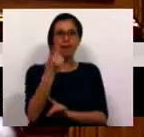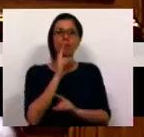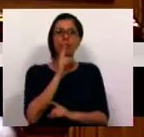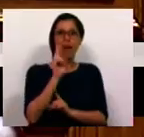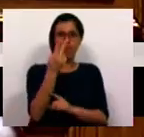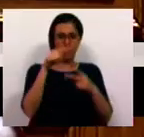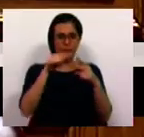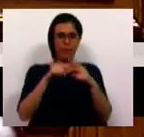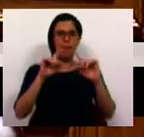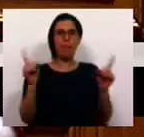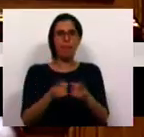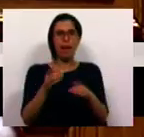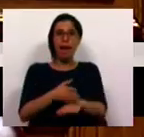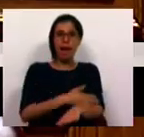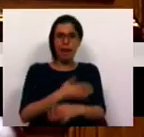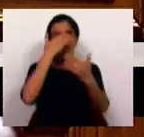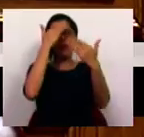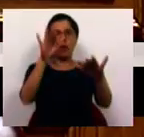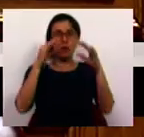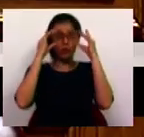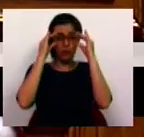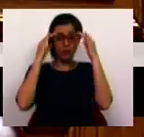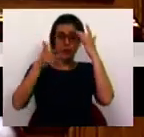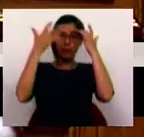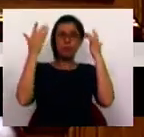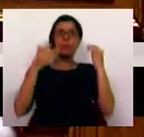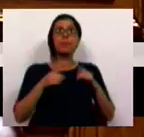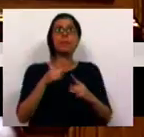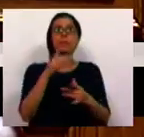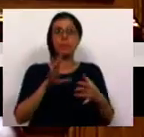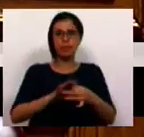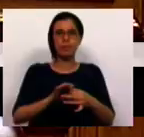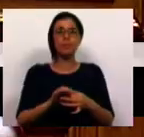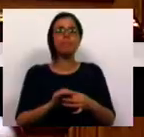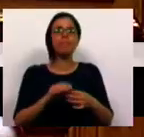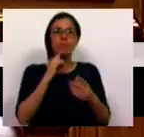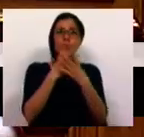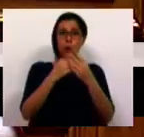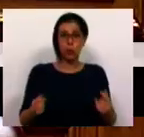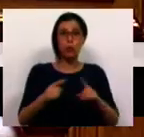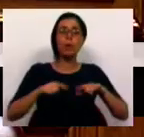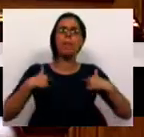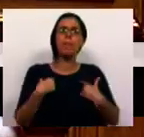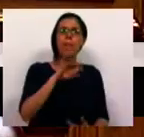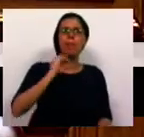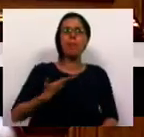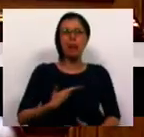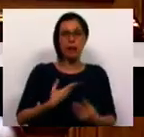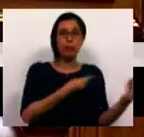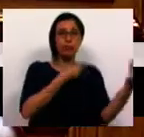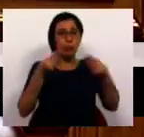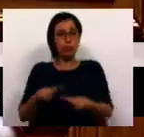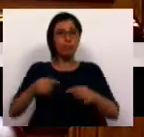observações prévias, se quiserem, ou primeiras. Uma prende-se com a solução que o próprio PSD